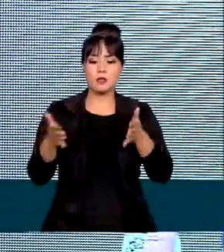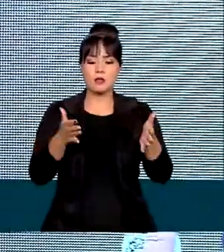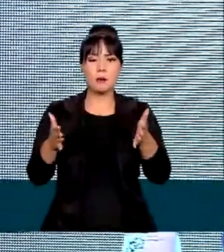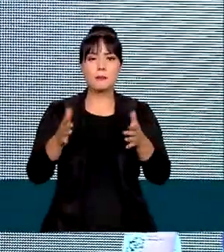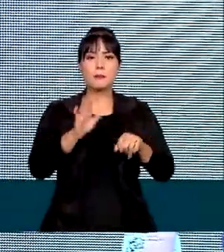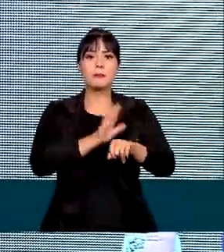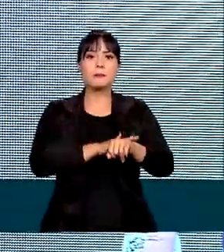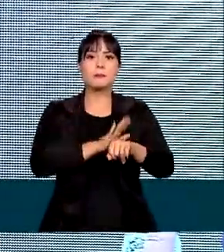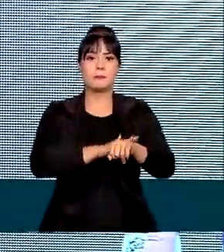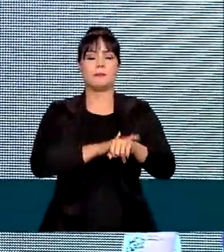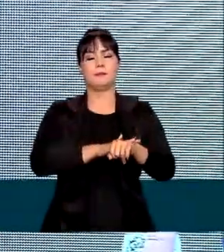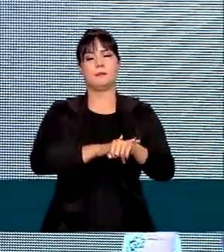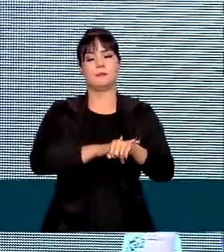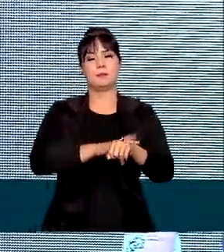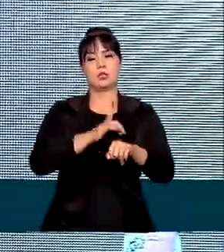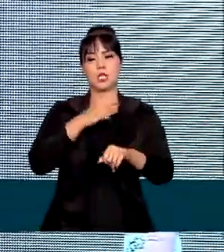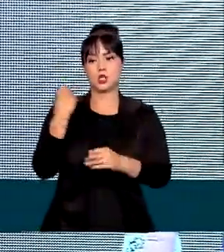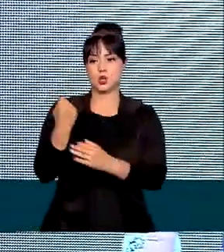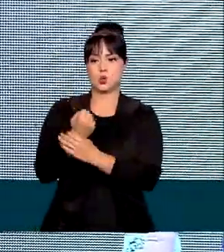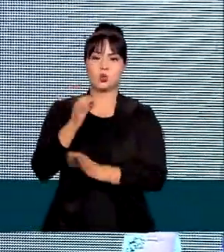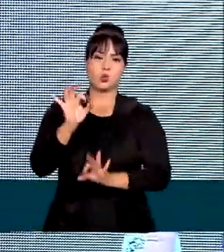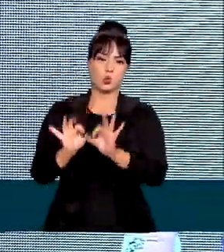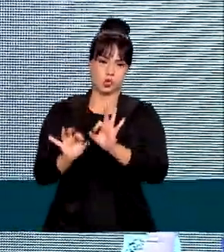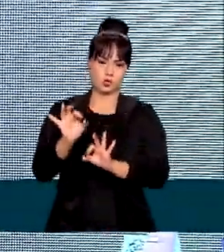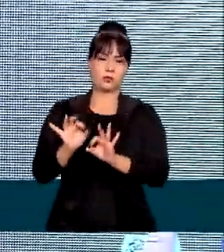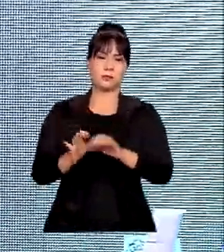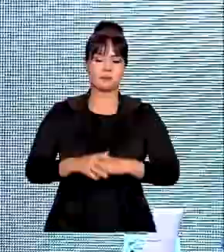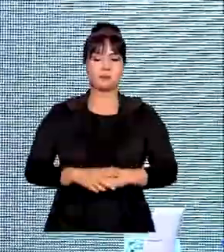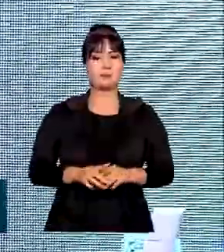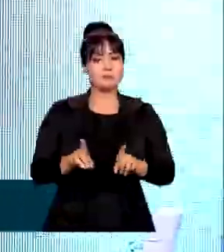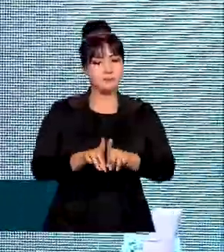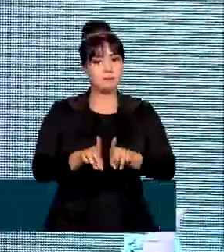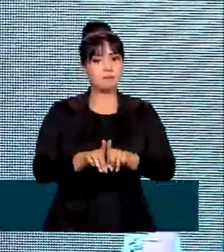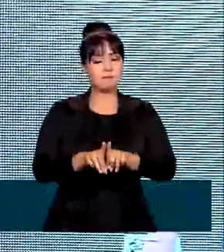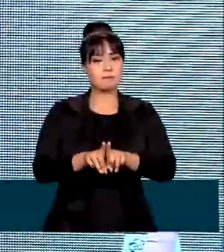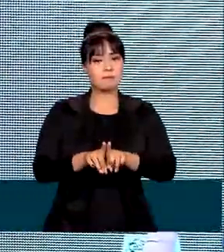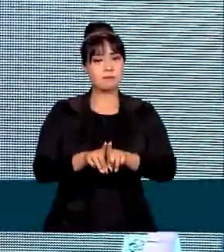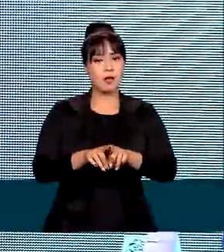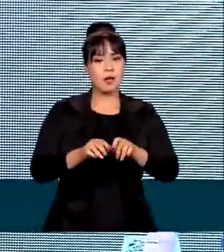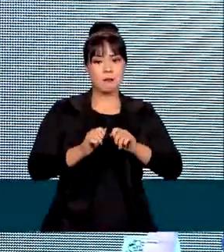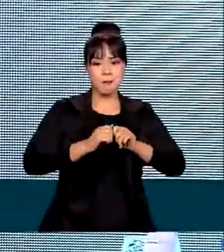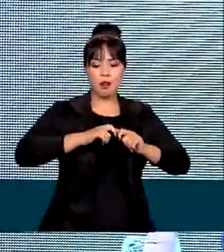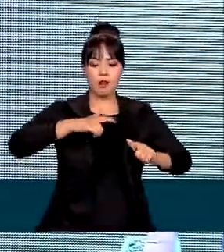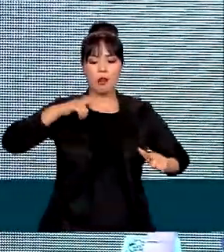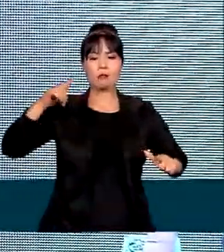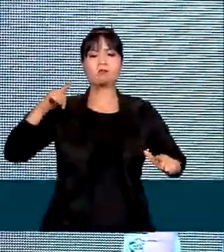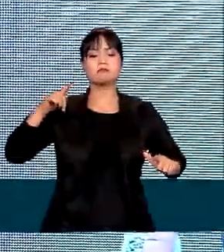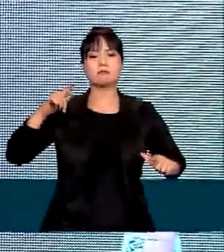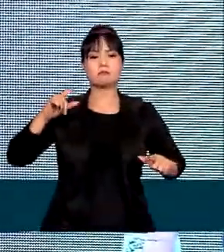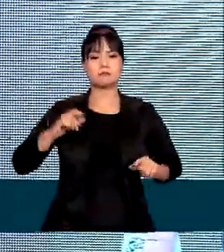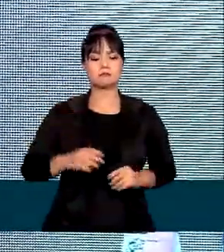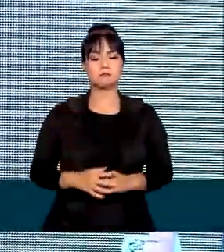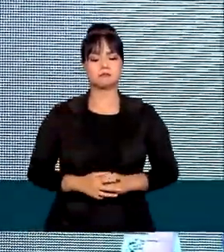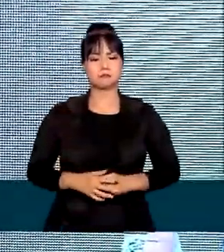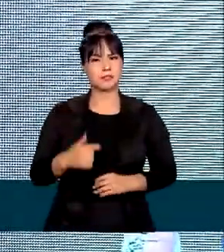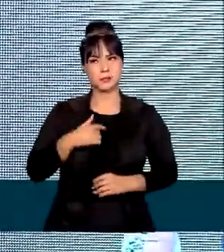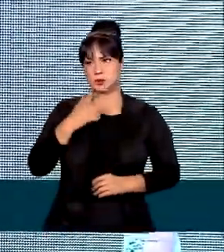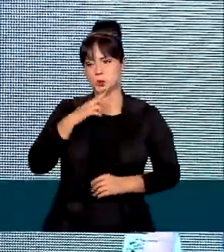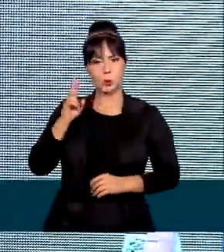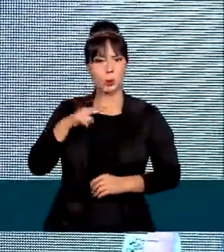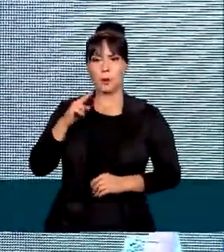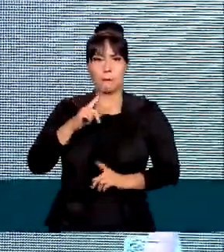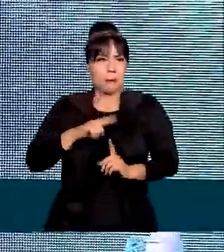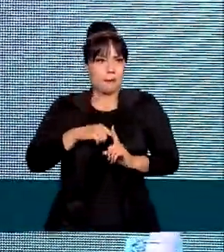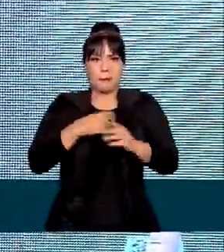no tempo segurança jurídica e a dimensão que eu acho que nunca